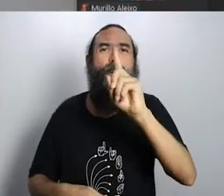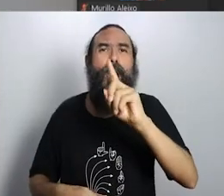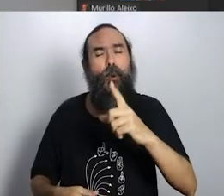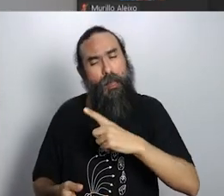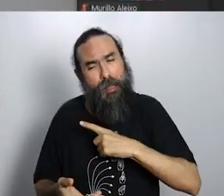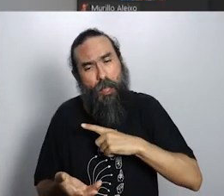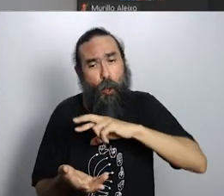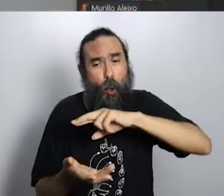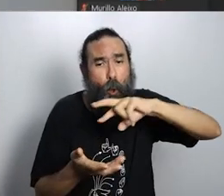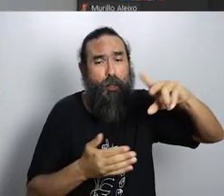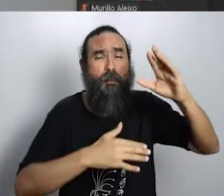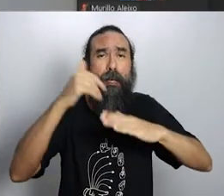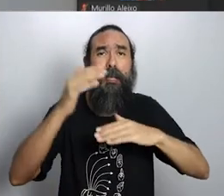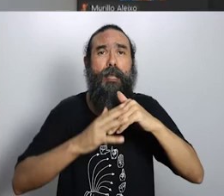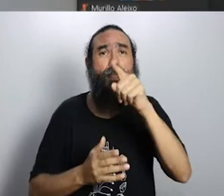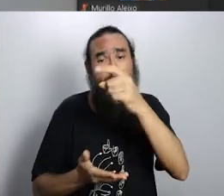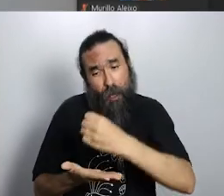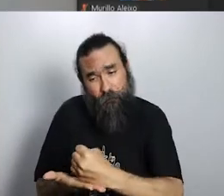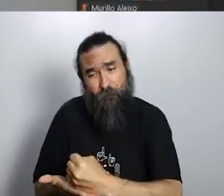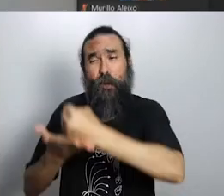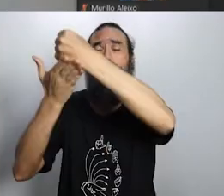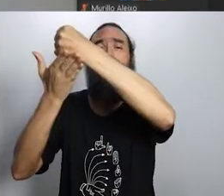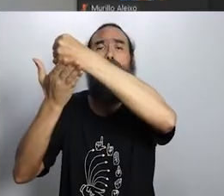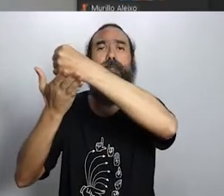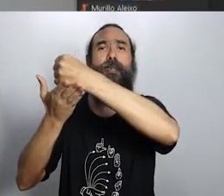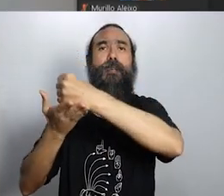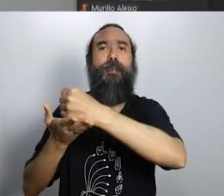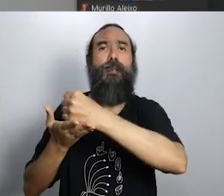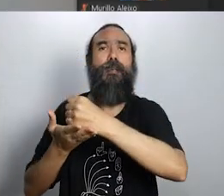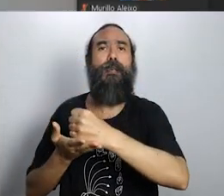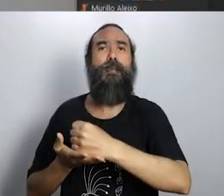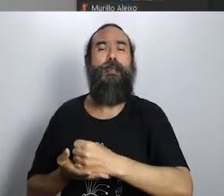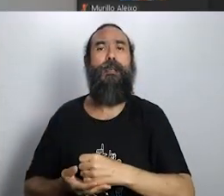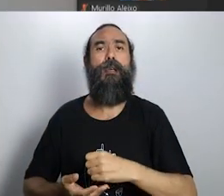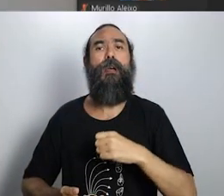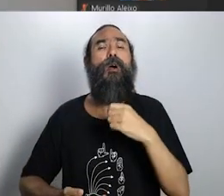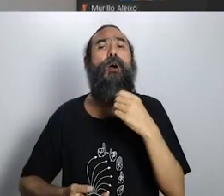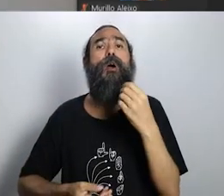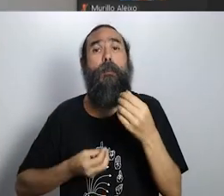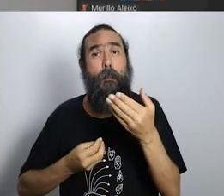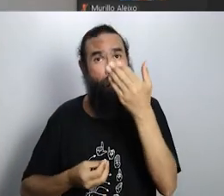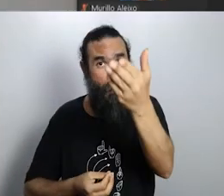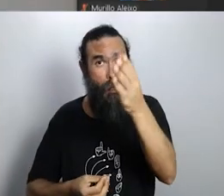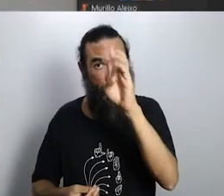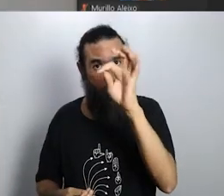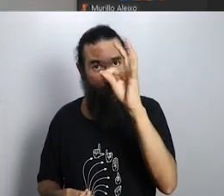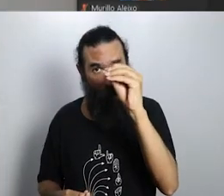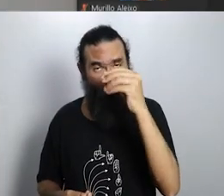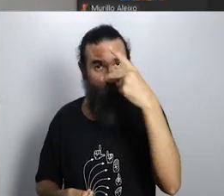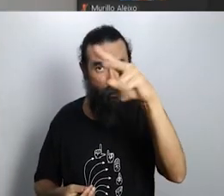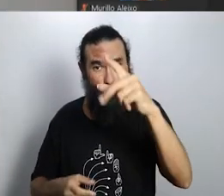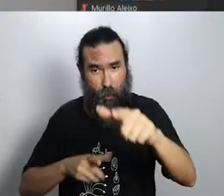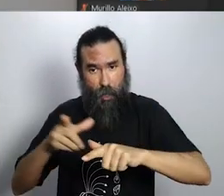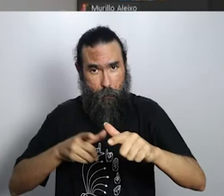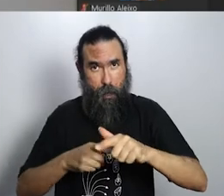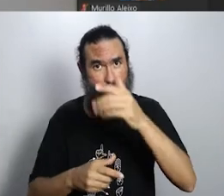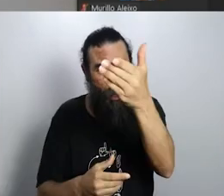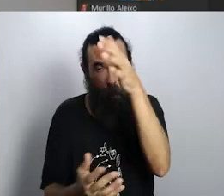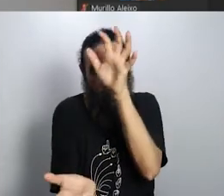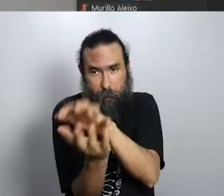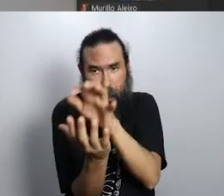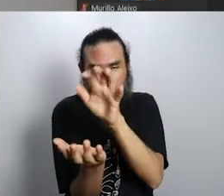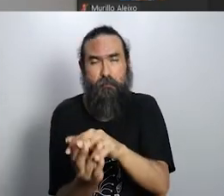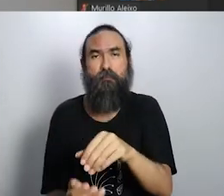exemplo. Se a gente for para outros estados, a gente tem algumas figuras. E eu queria ir agora, eu queria que você falasse,